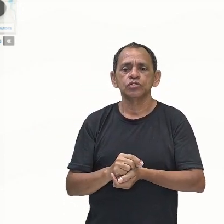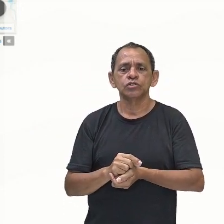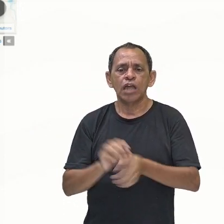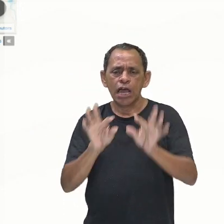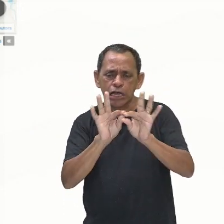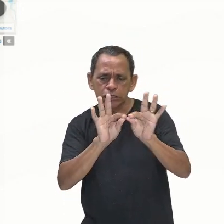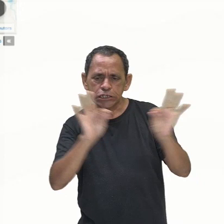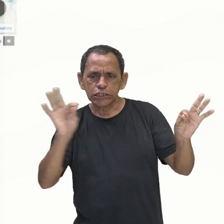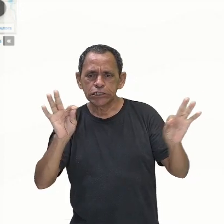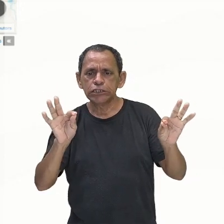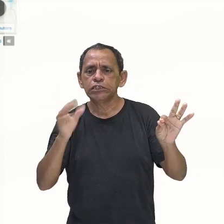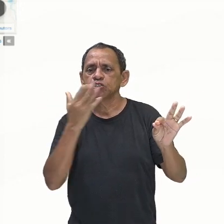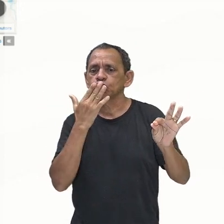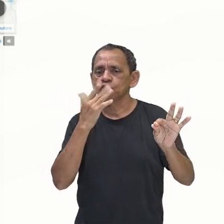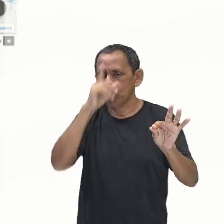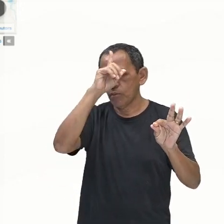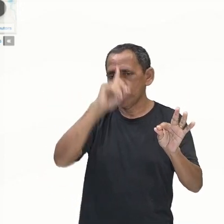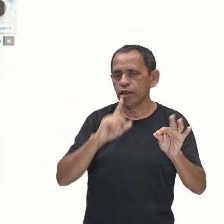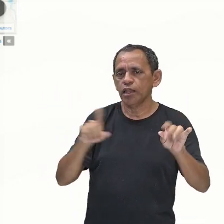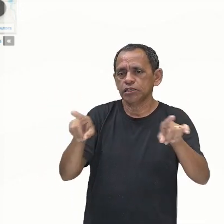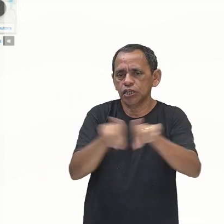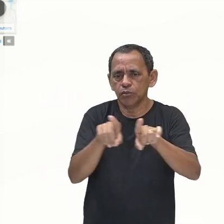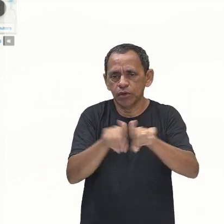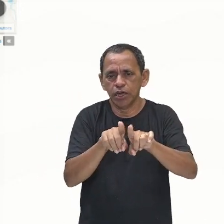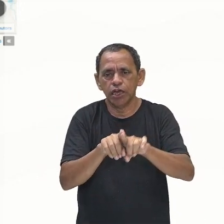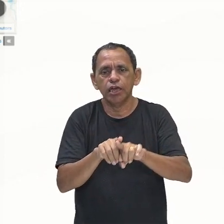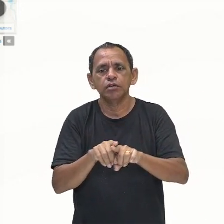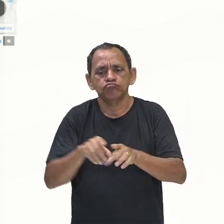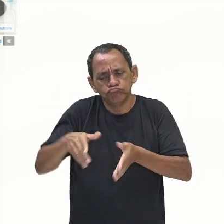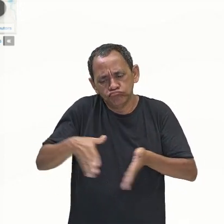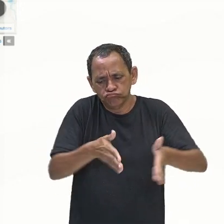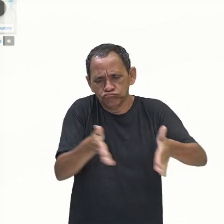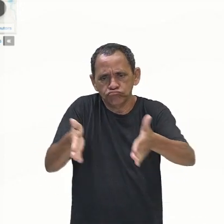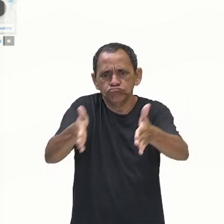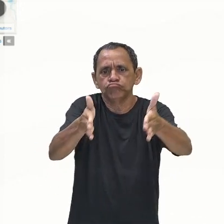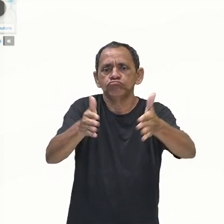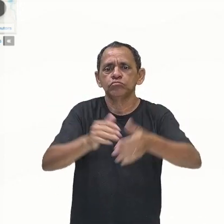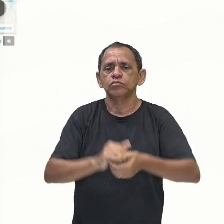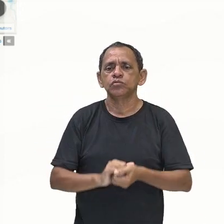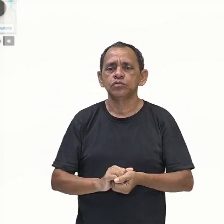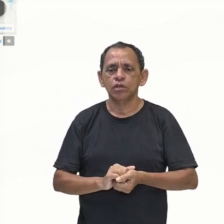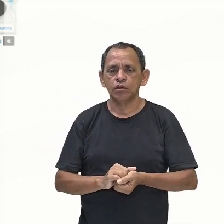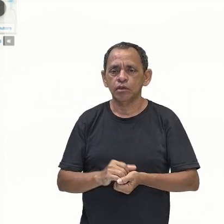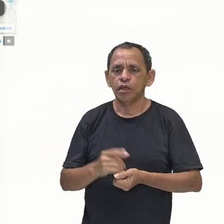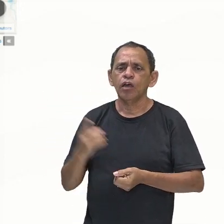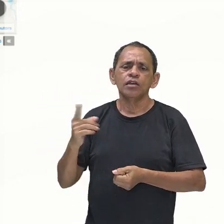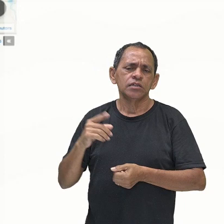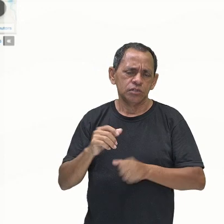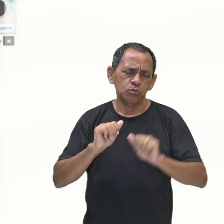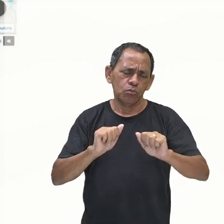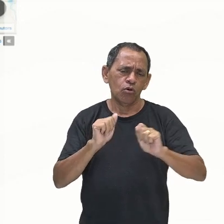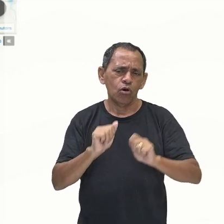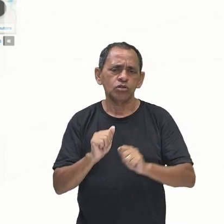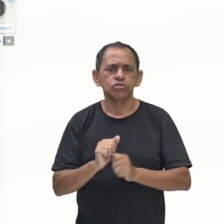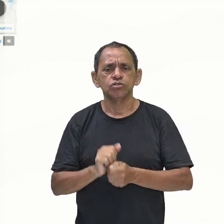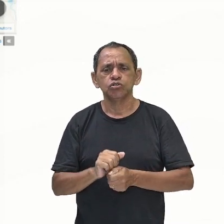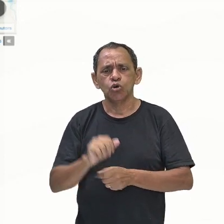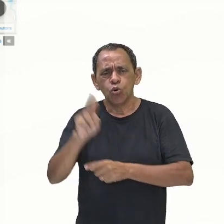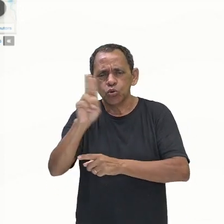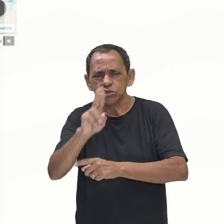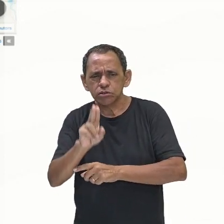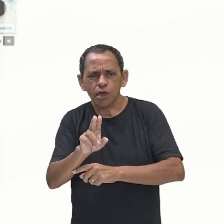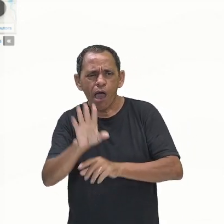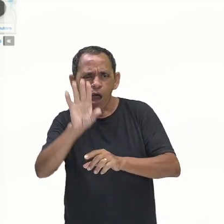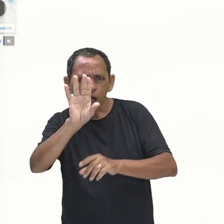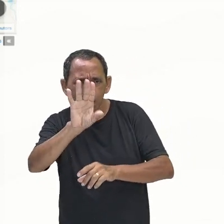dessa região. Então aqui você tem as opções, se você acessar lá a internet, de selecionar quais os